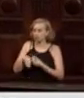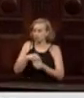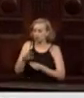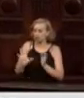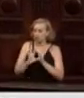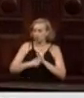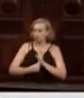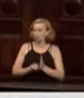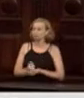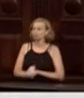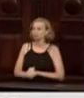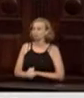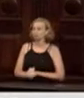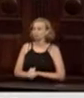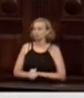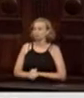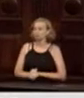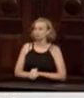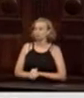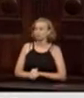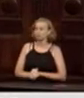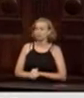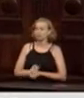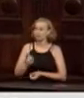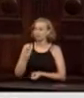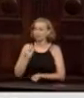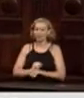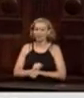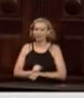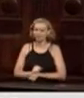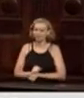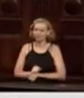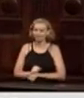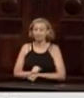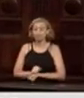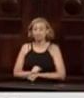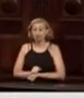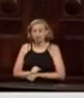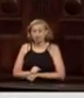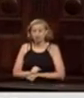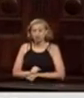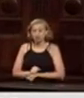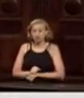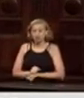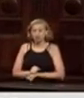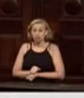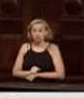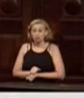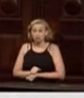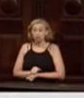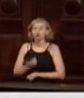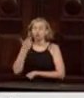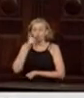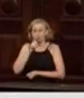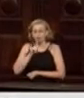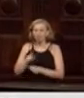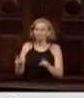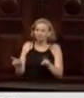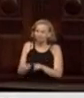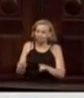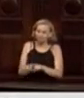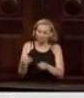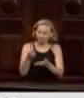corrupção. E não acaba por aí. A bancada do PSOL conseguiu também as